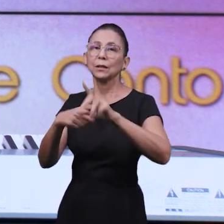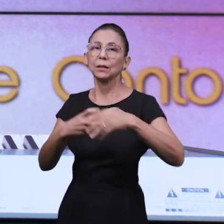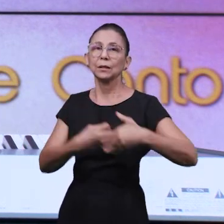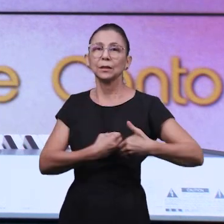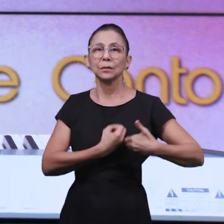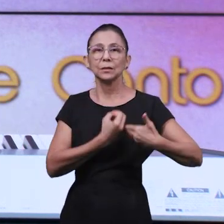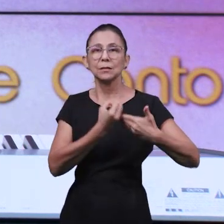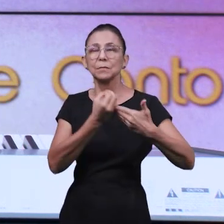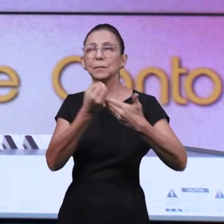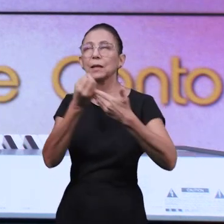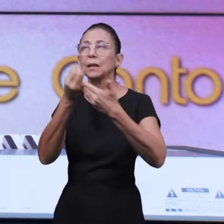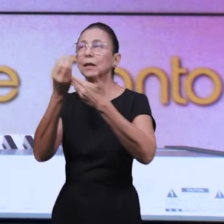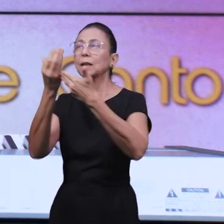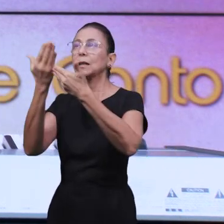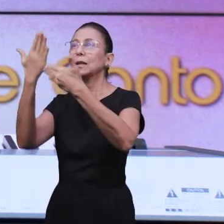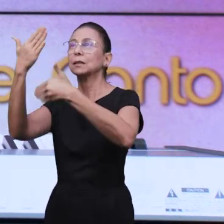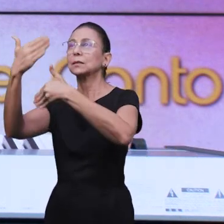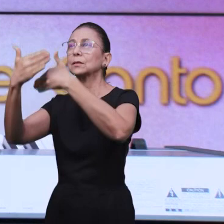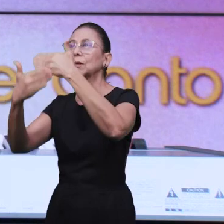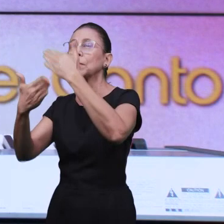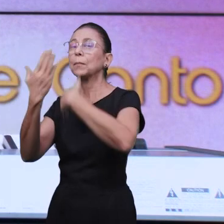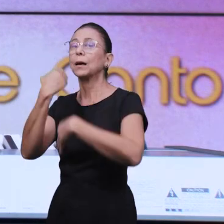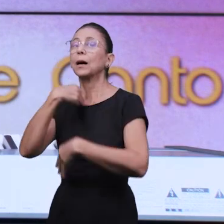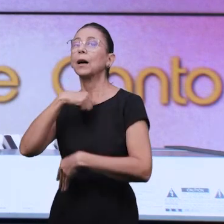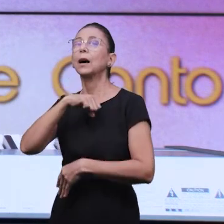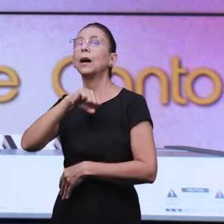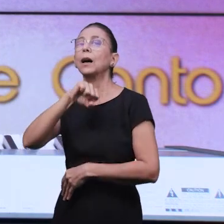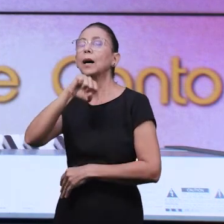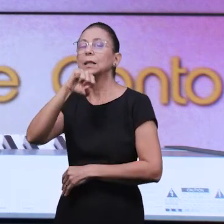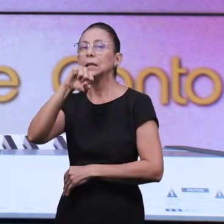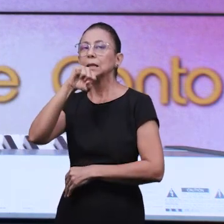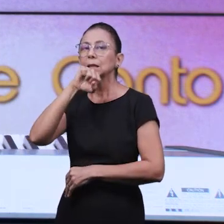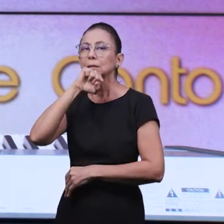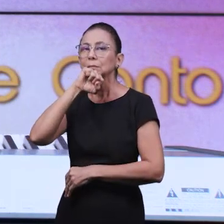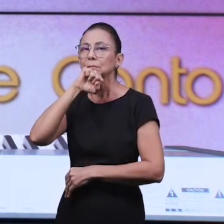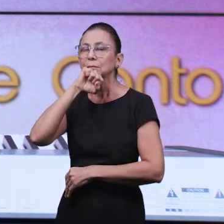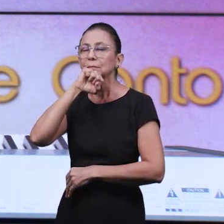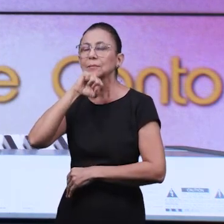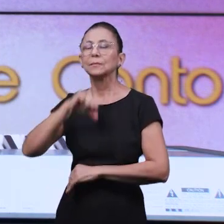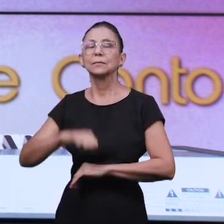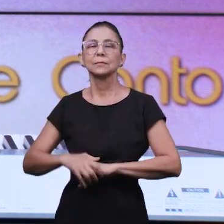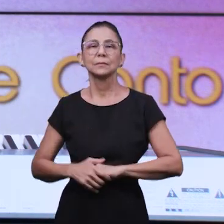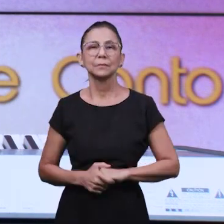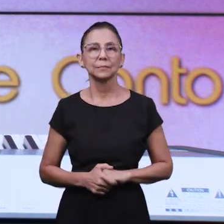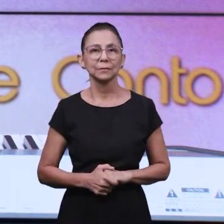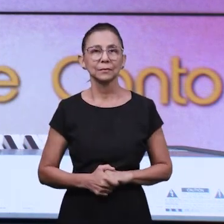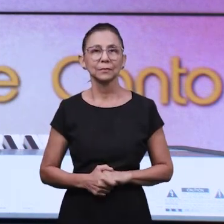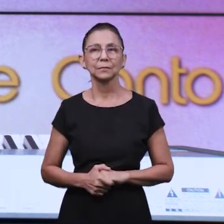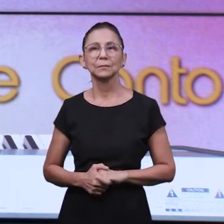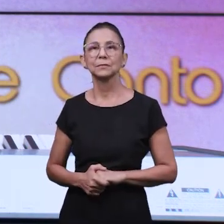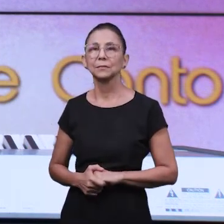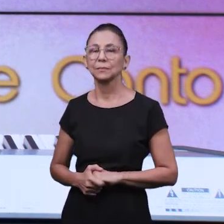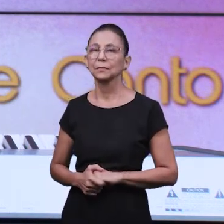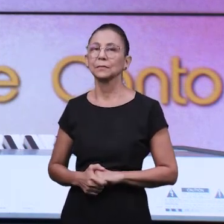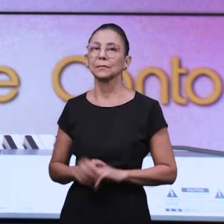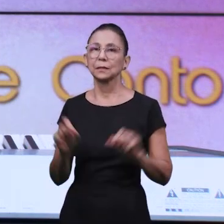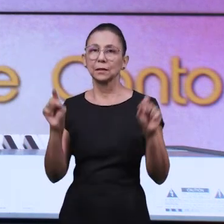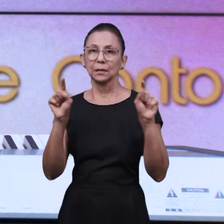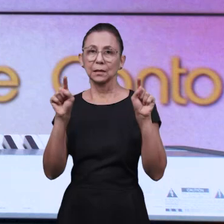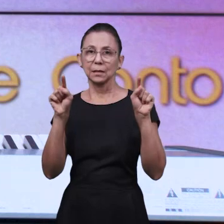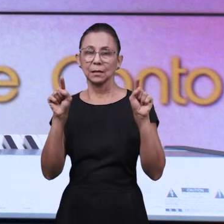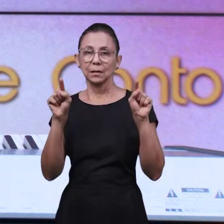me coloco aos teus pés, ó Pai. Aqui é outro trecho que nós vamos